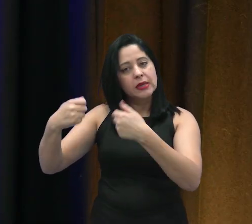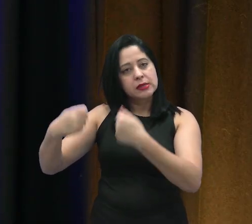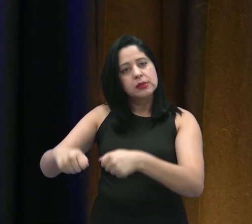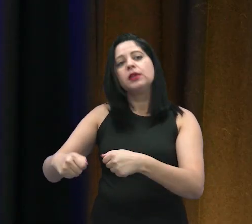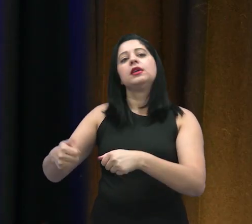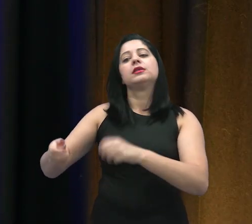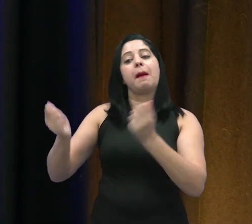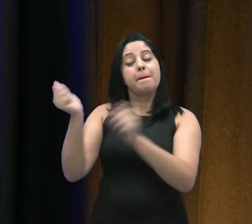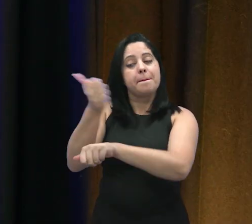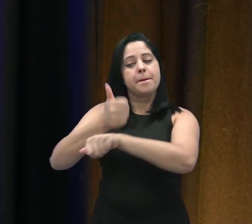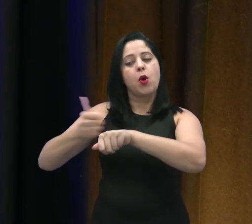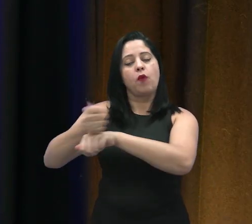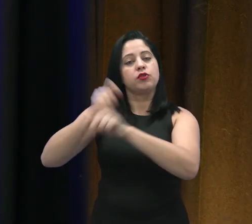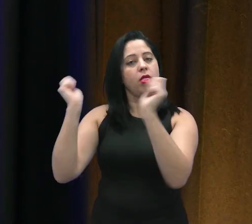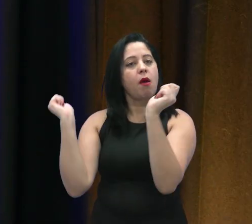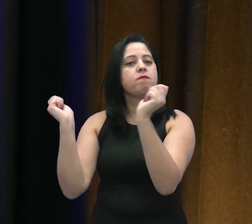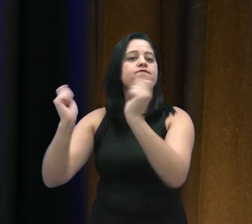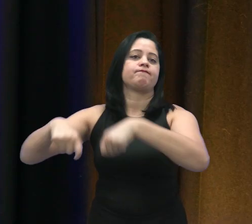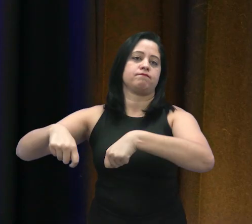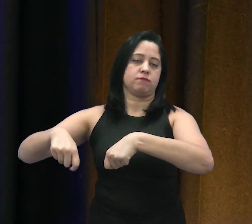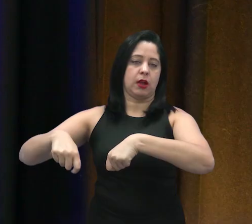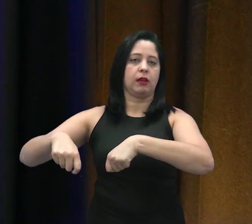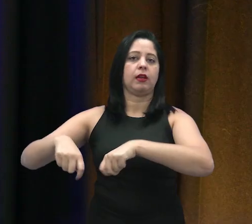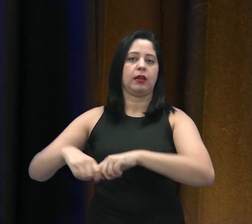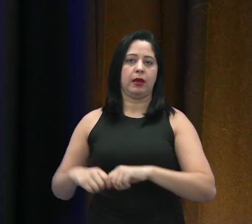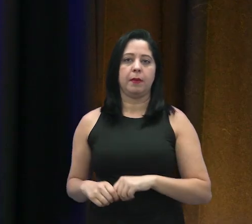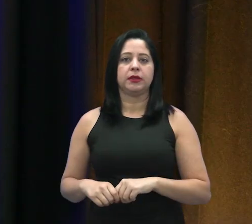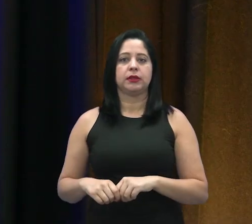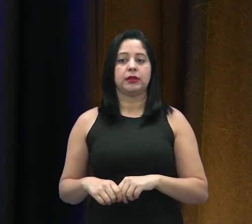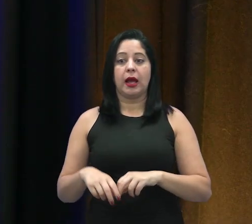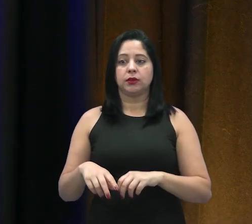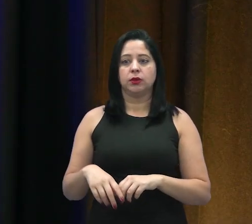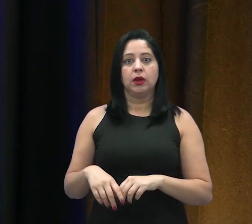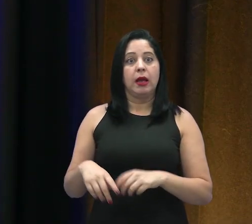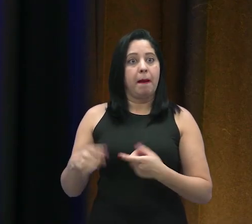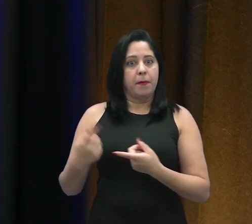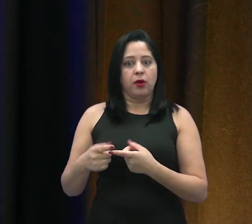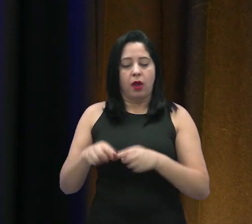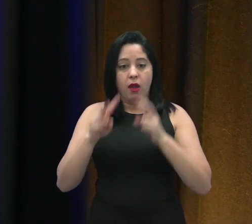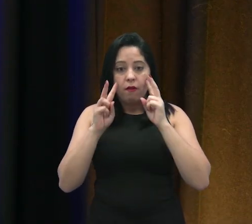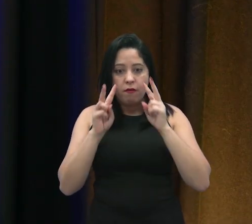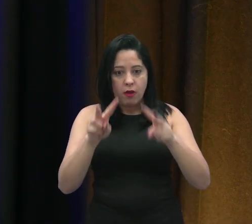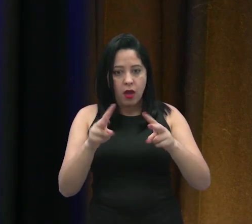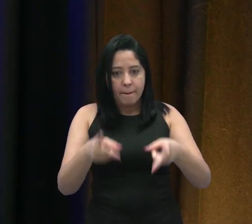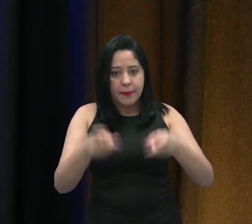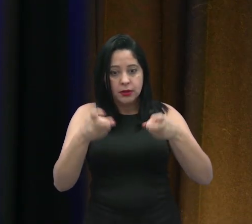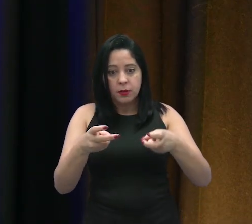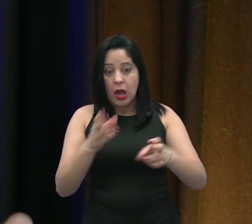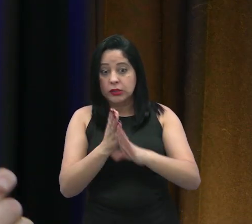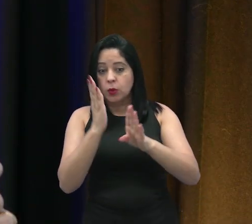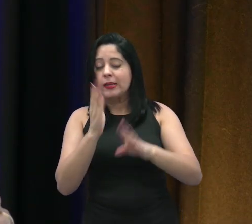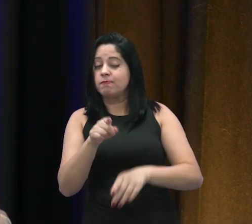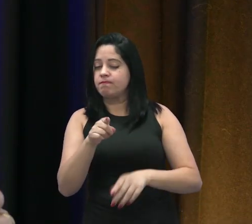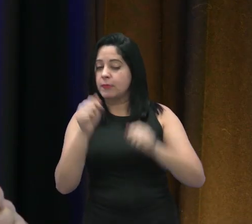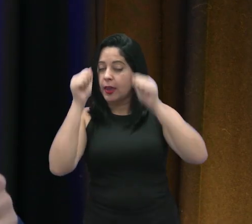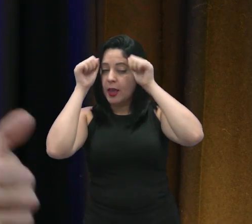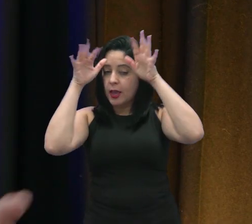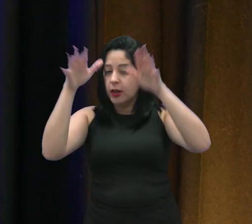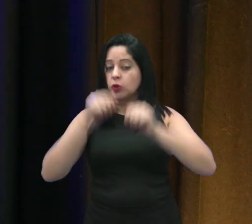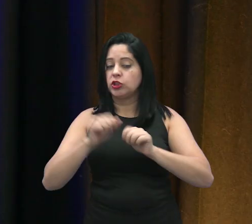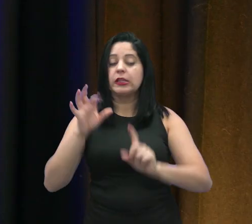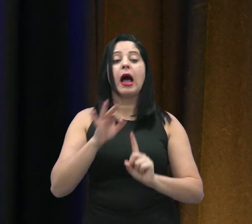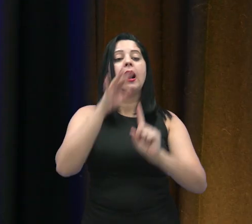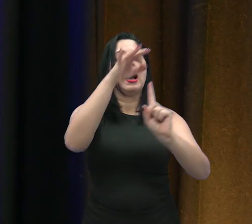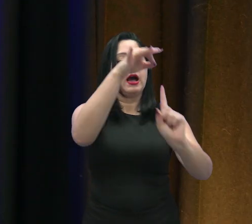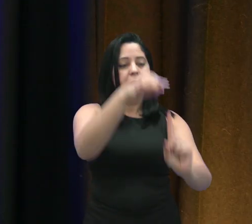laudo reconhecendo qual que é, né, essa criança é autista, tem outras necessidades, e aí sim você